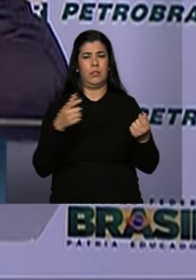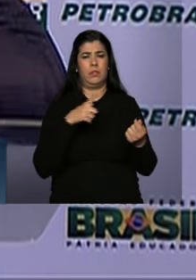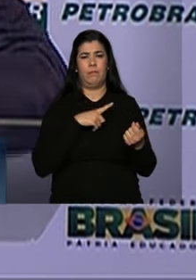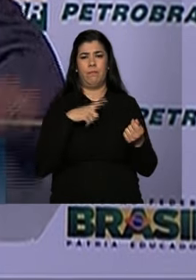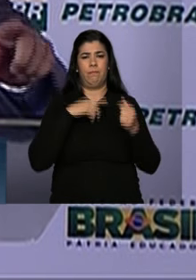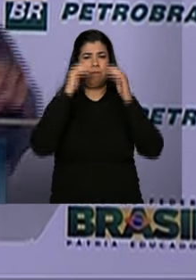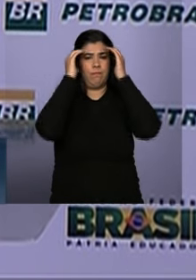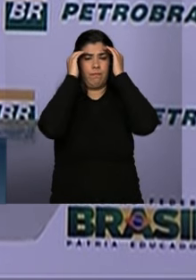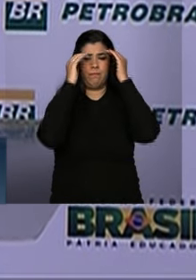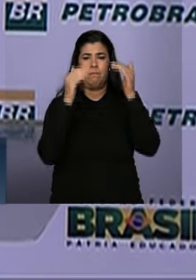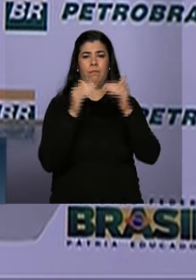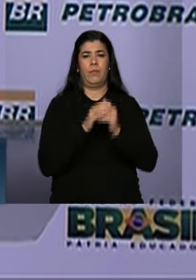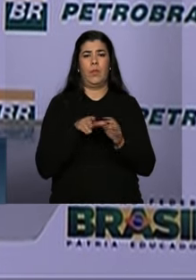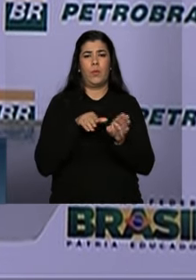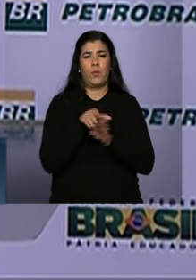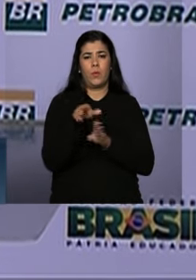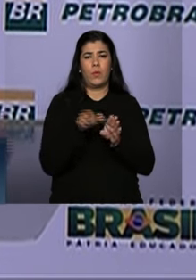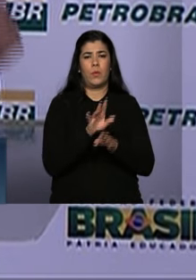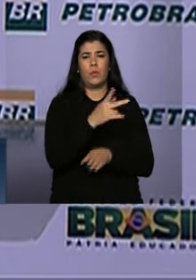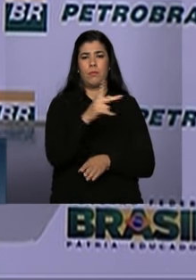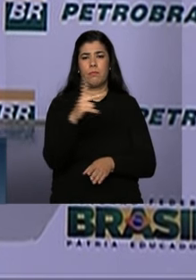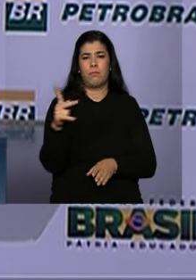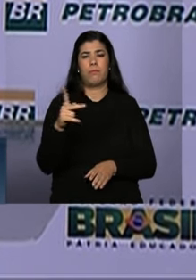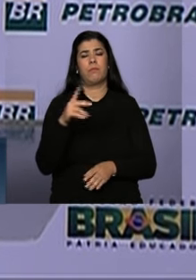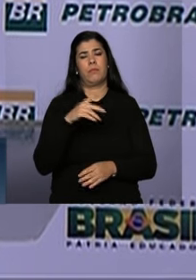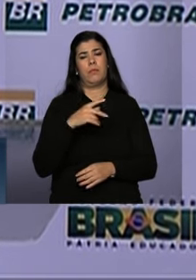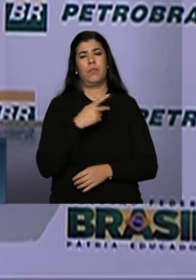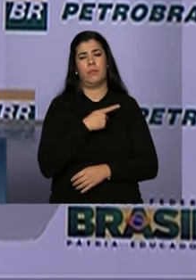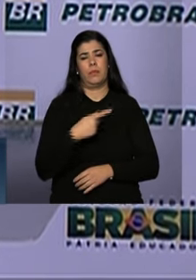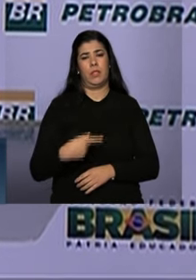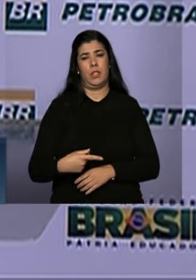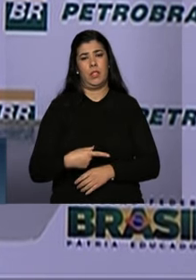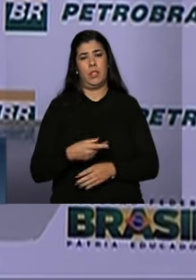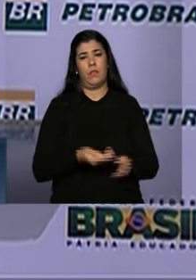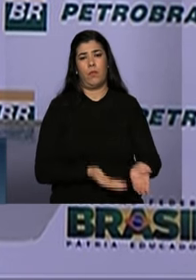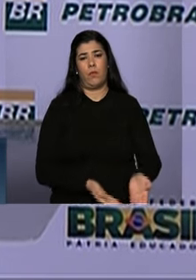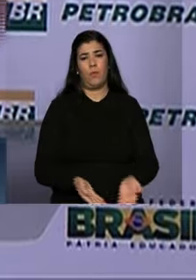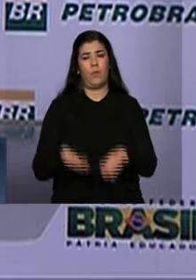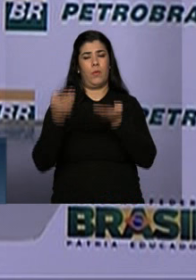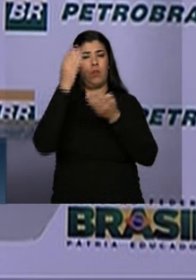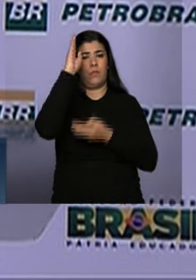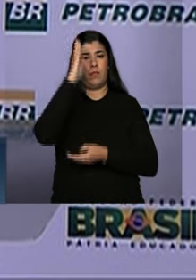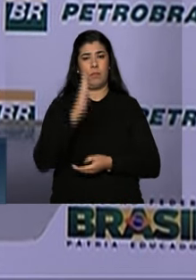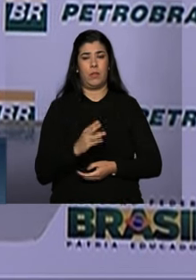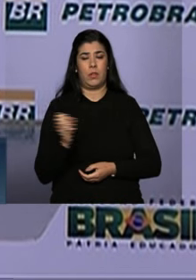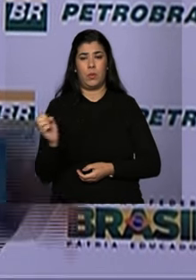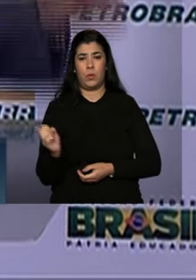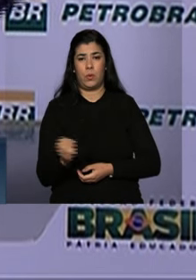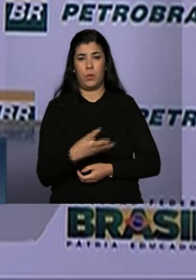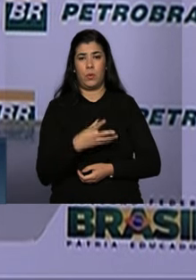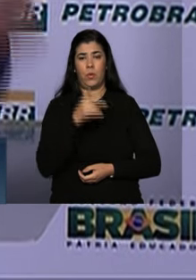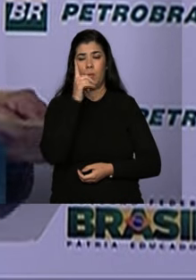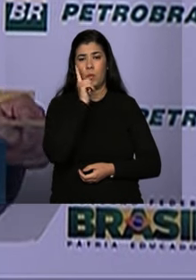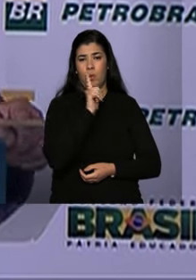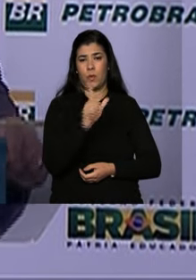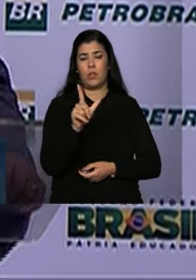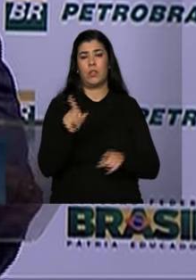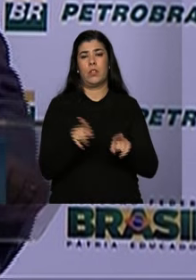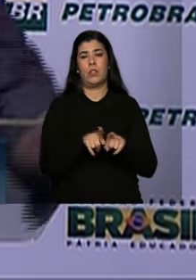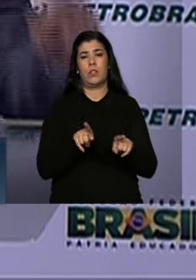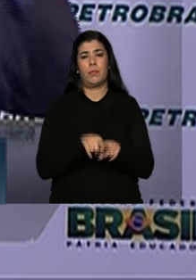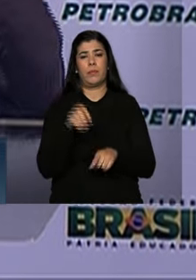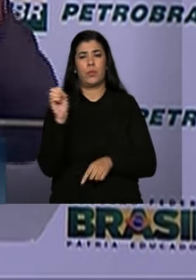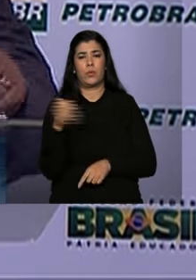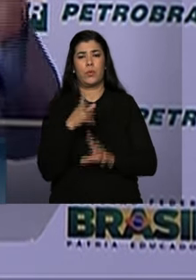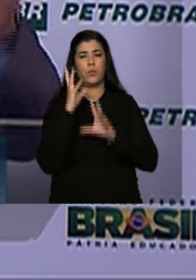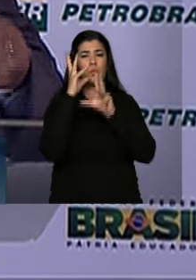cumprindo a orientação de Vossa Excelência, haverá de levar o Brasil a novas conquistas, a novas